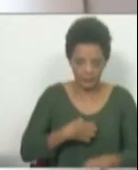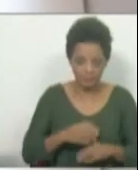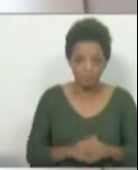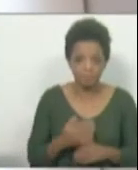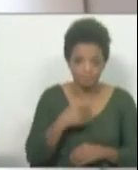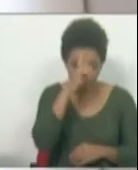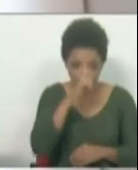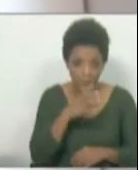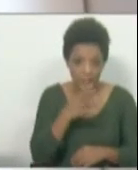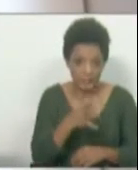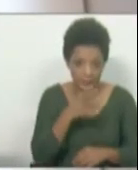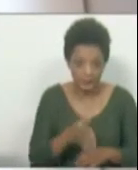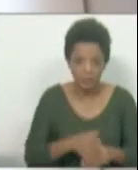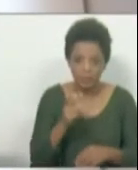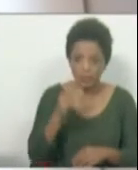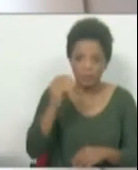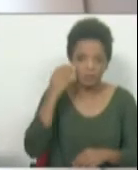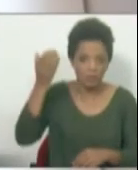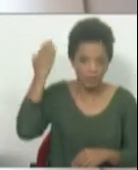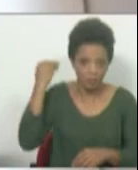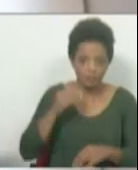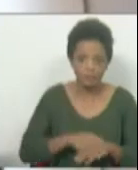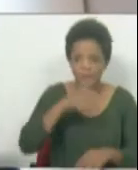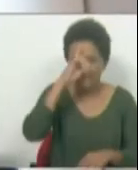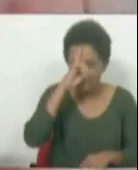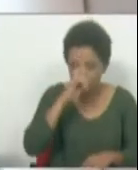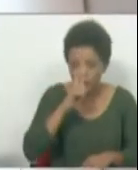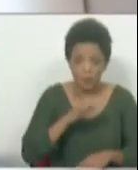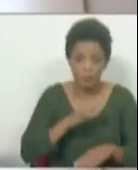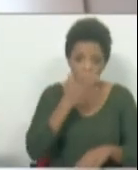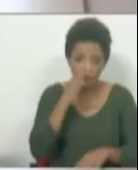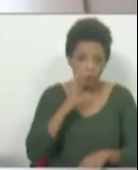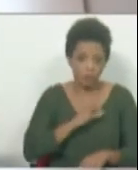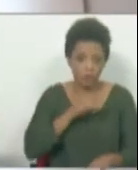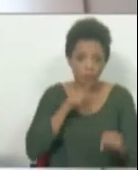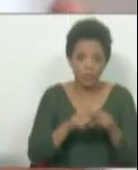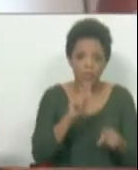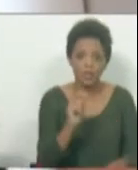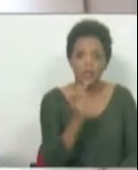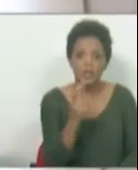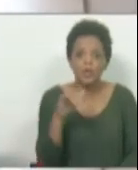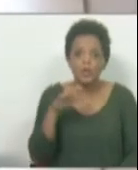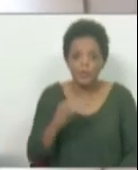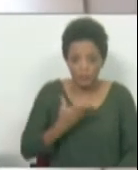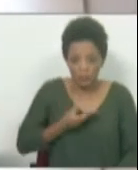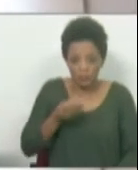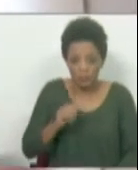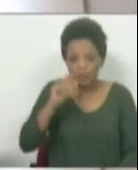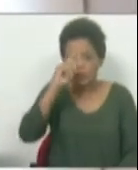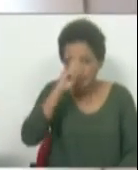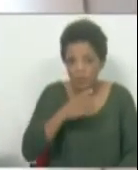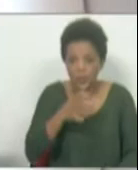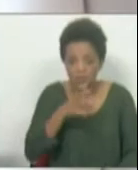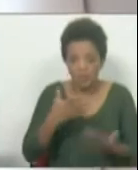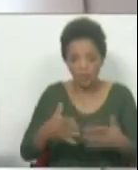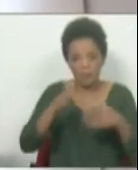do que disse há 10 anos. Lembro-me, pelos vistos, o Sr. Deputado Eurico Brilhante Dias também se lembra do que disse. Mas agora é